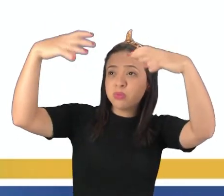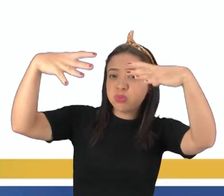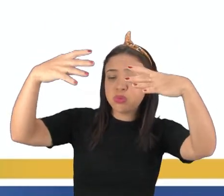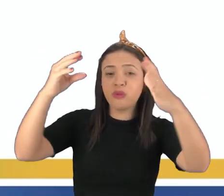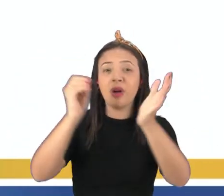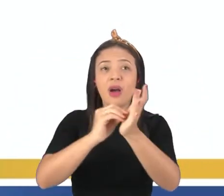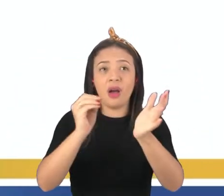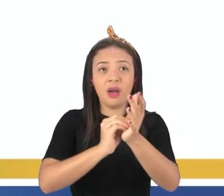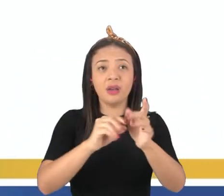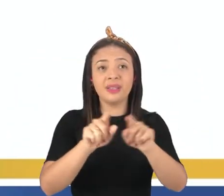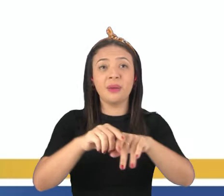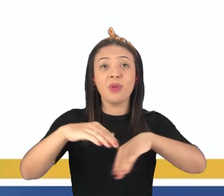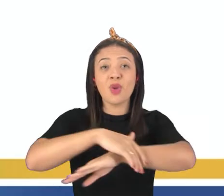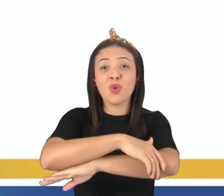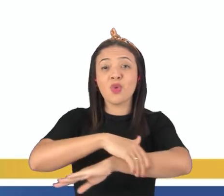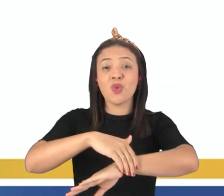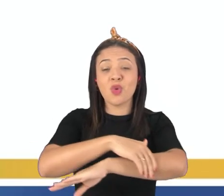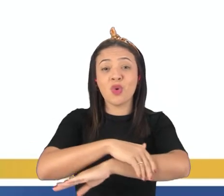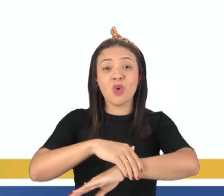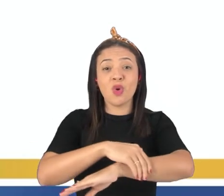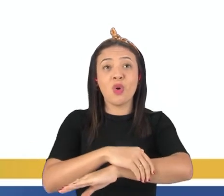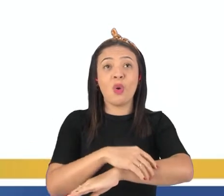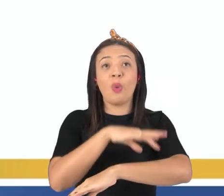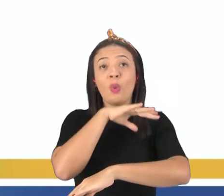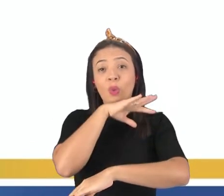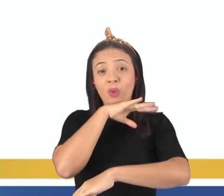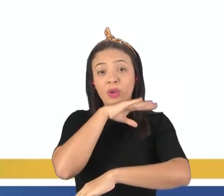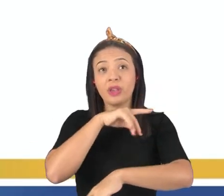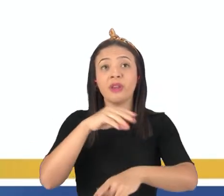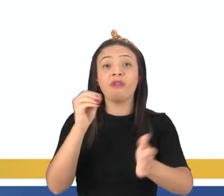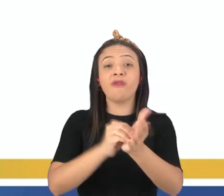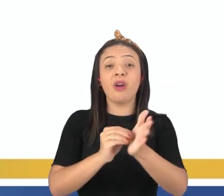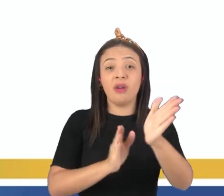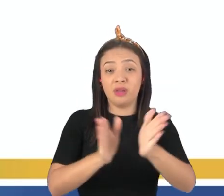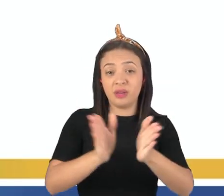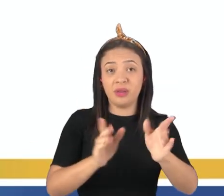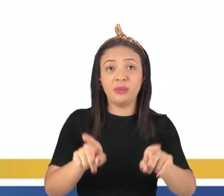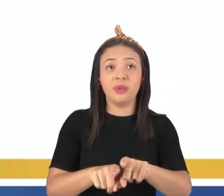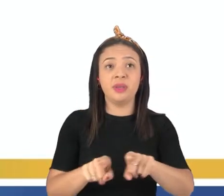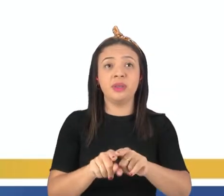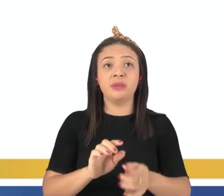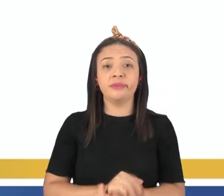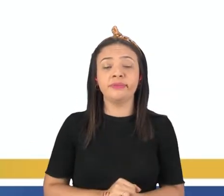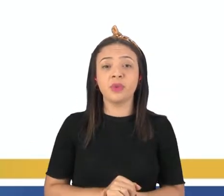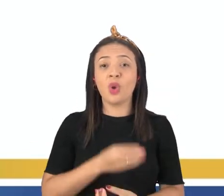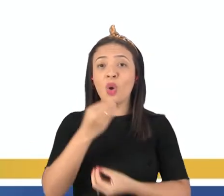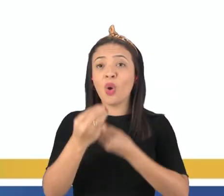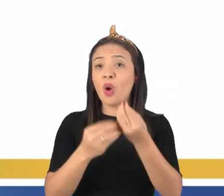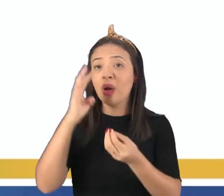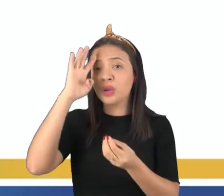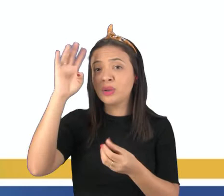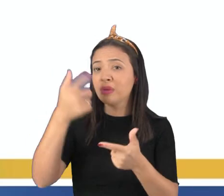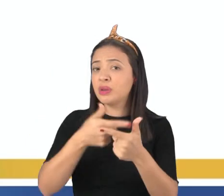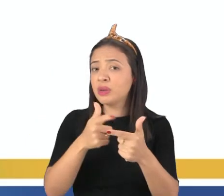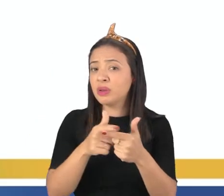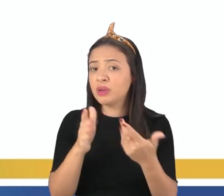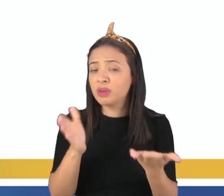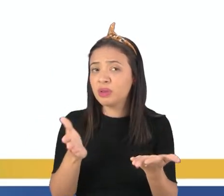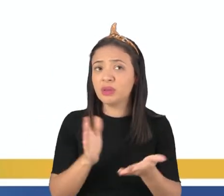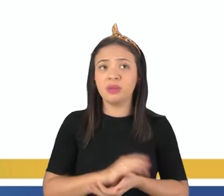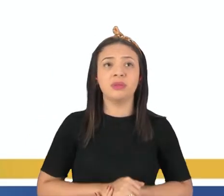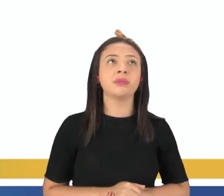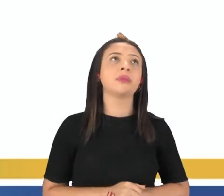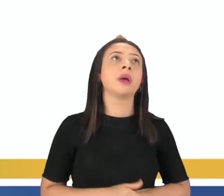vias precárias e falta de acessibilidade. Quais as alternativas para esses problemas que foram citados